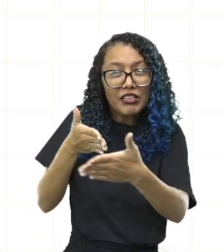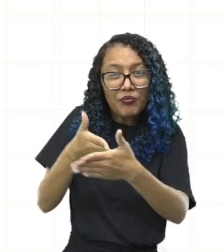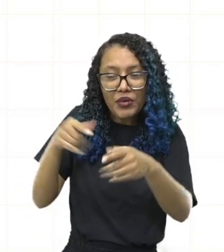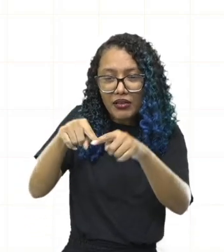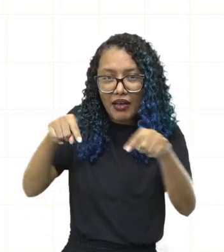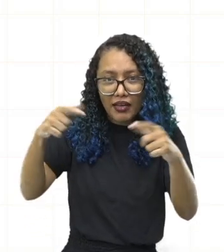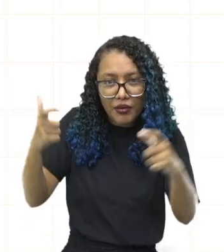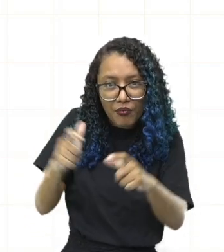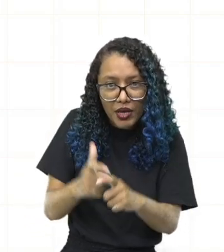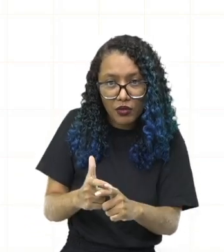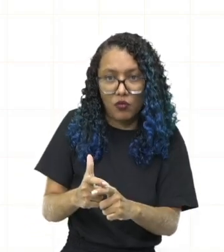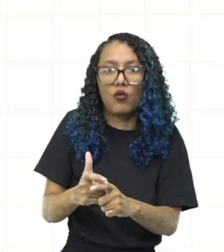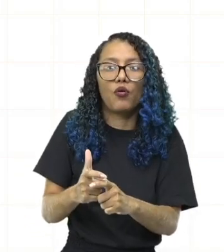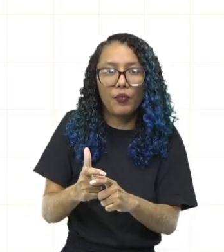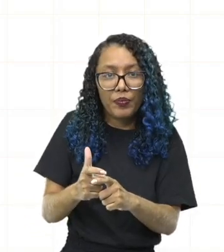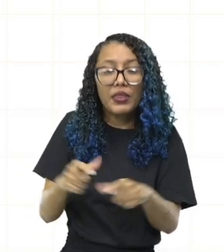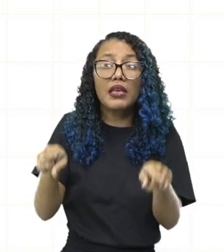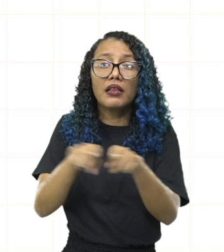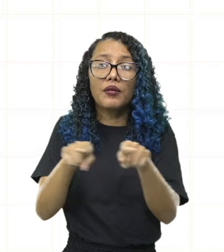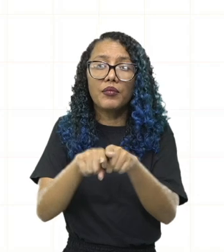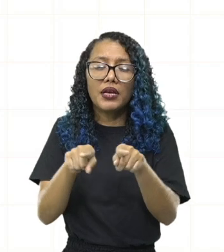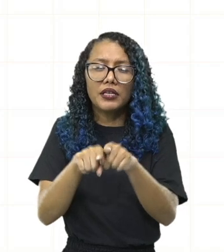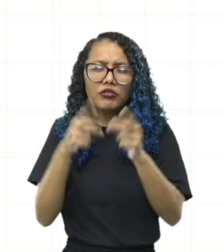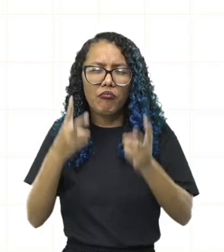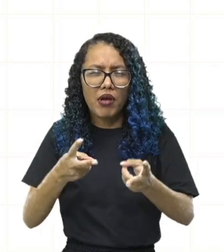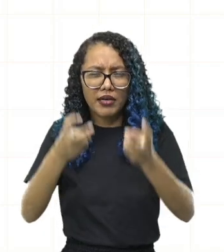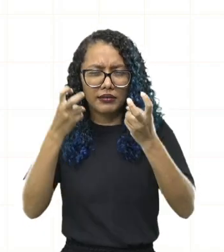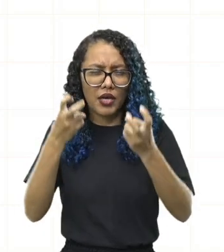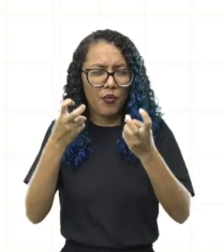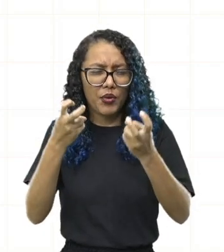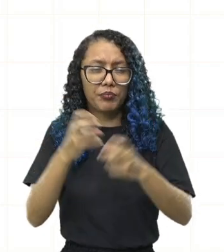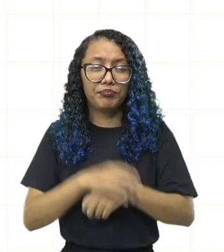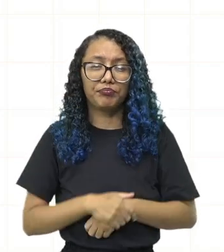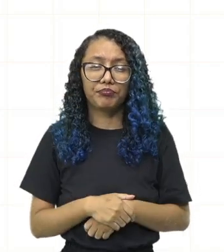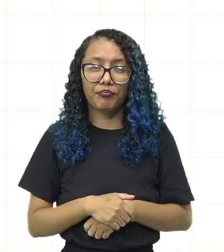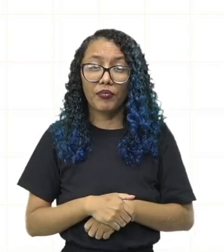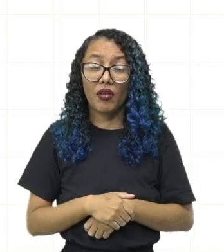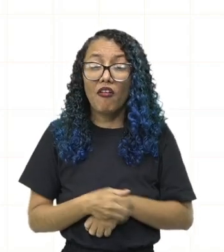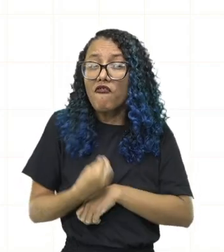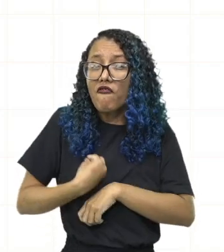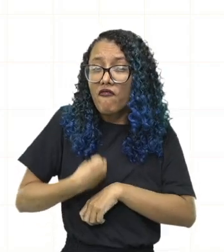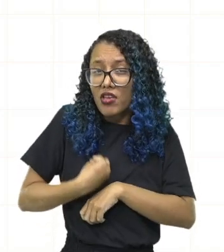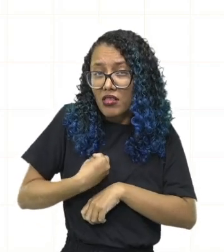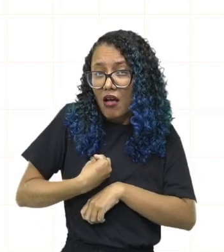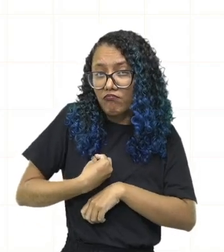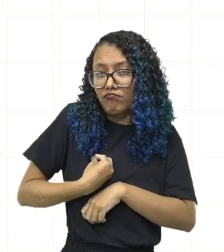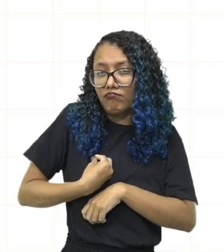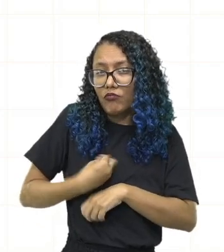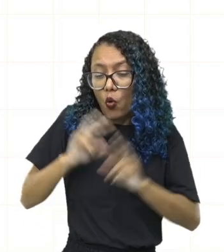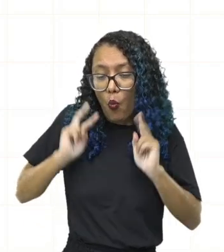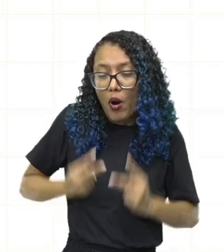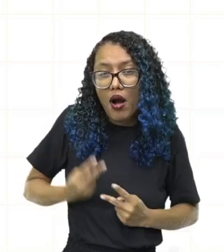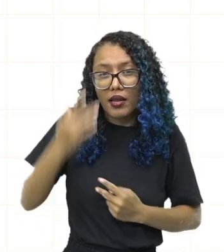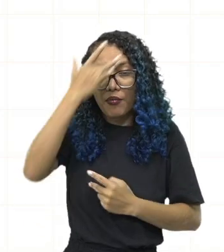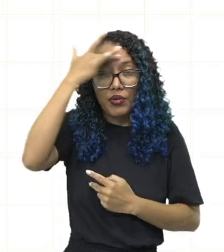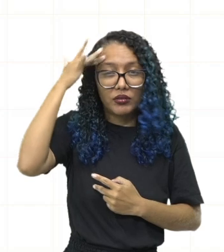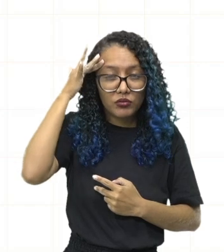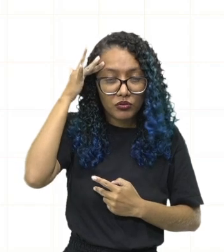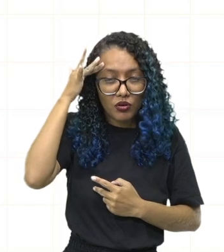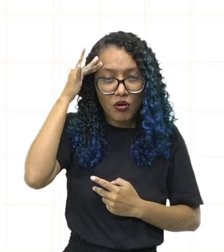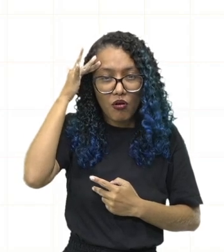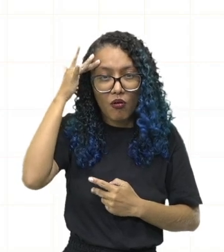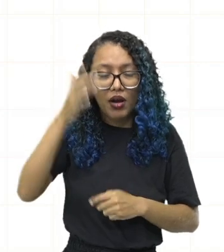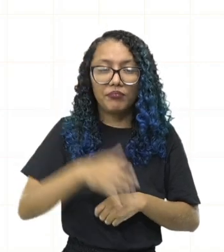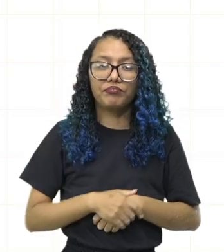observa dentro dessa categoria uma baixa presença humana, né, de pessoas ou até